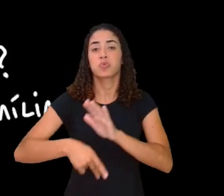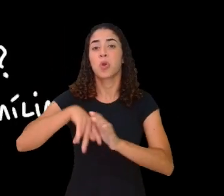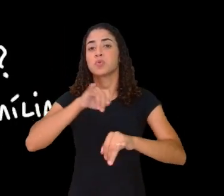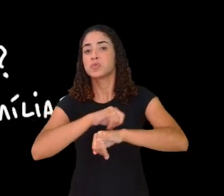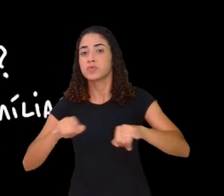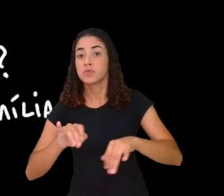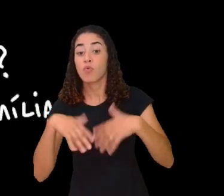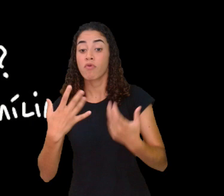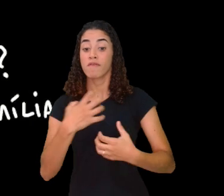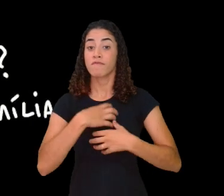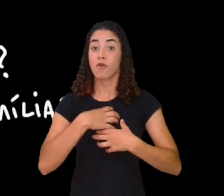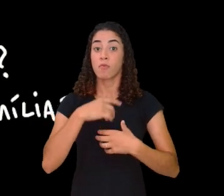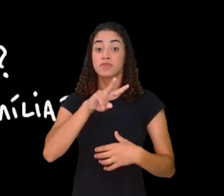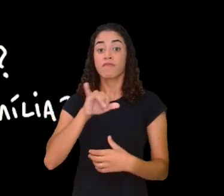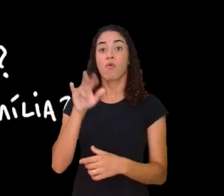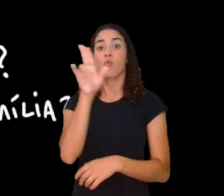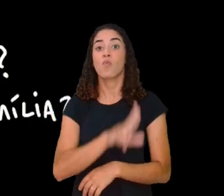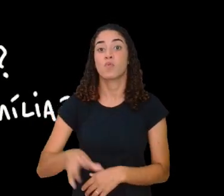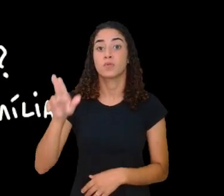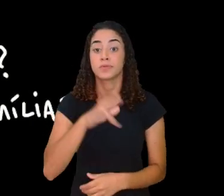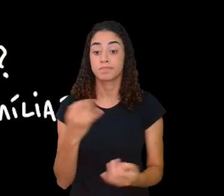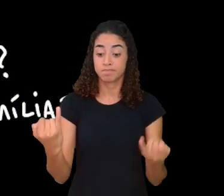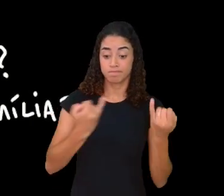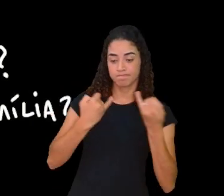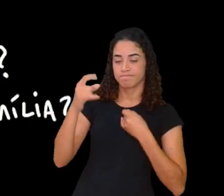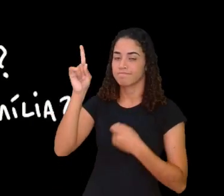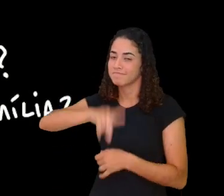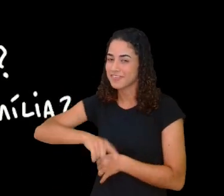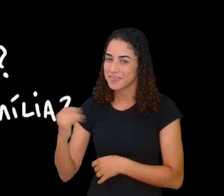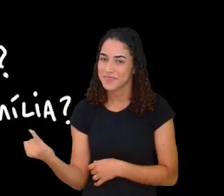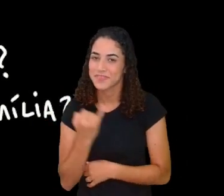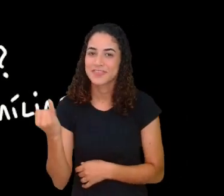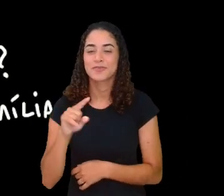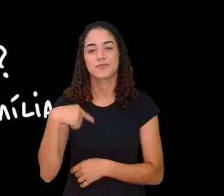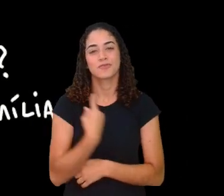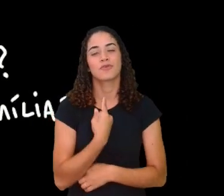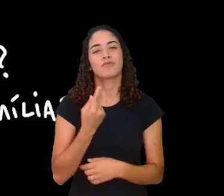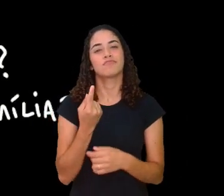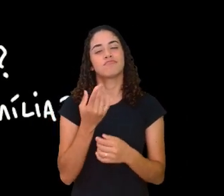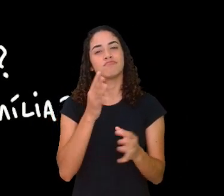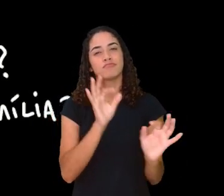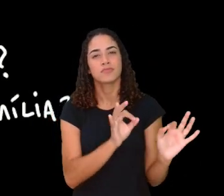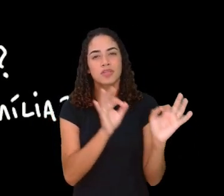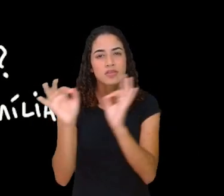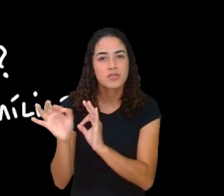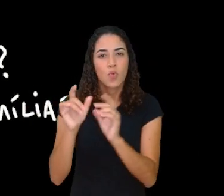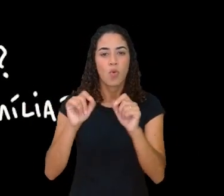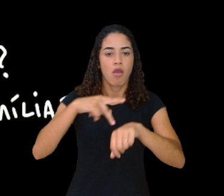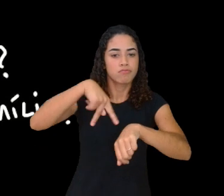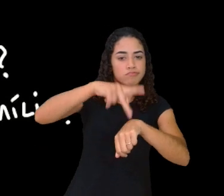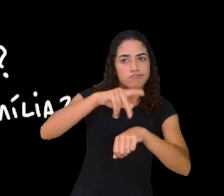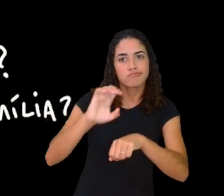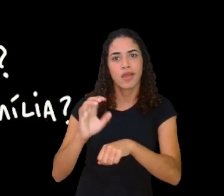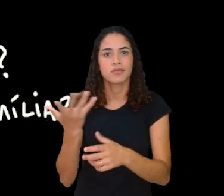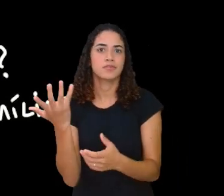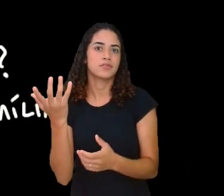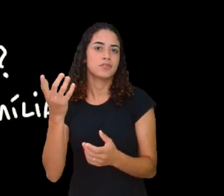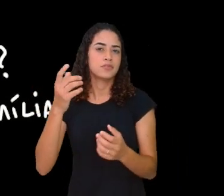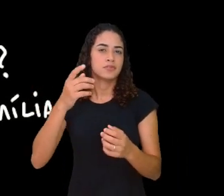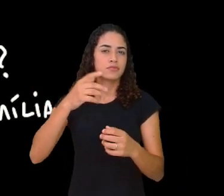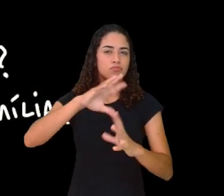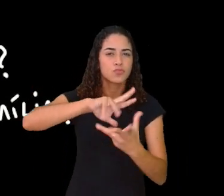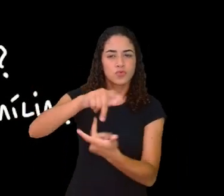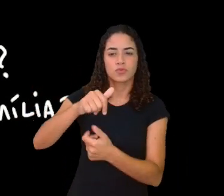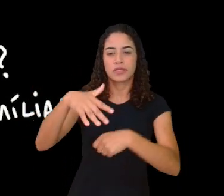Qual dessas maneiras você tem usado para se informar? É muito importante acompanhar o que está acontecendo no país, no mundo, na cidade, para a gente ter uma